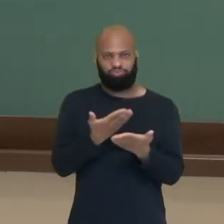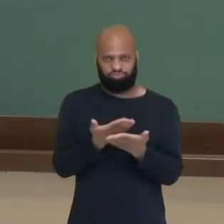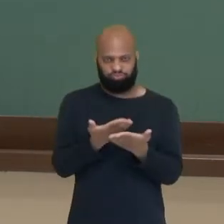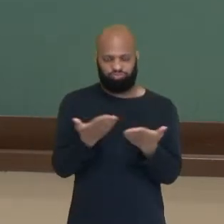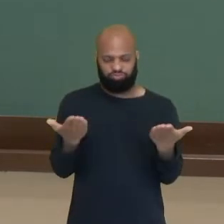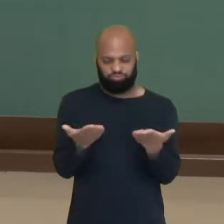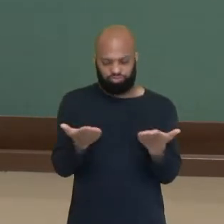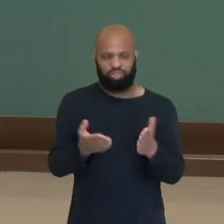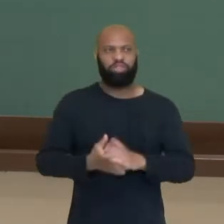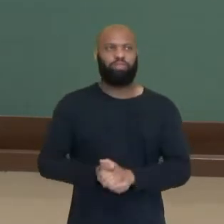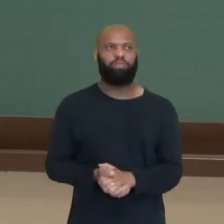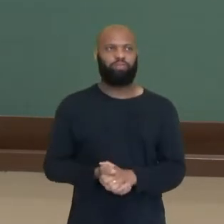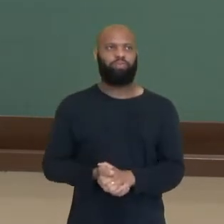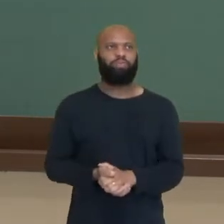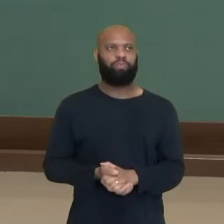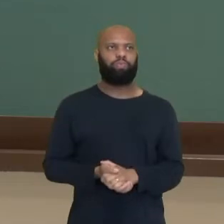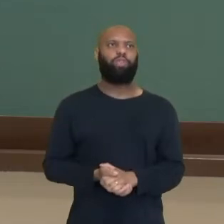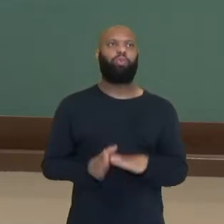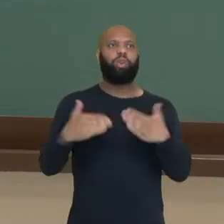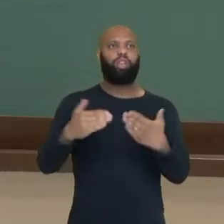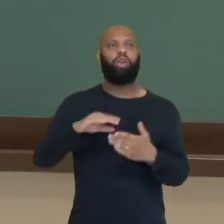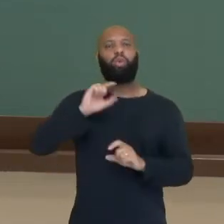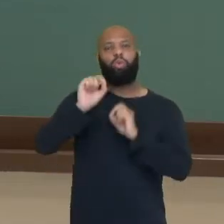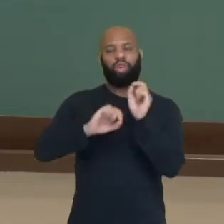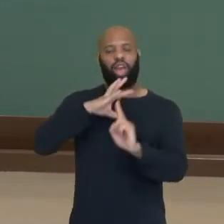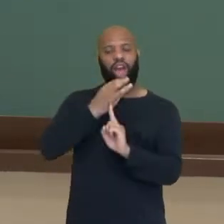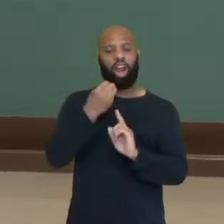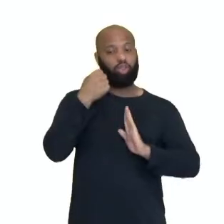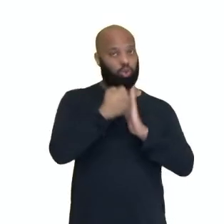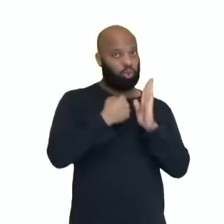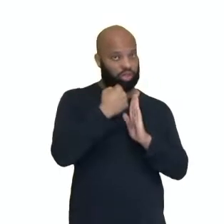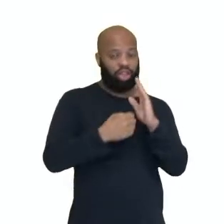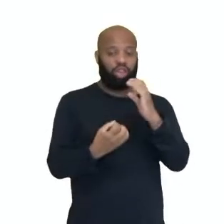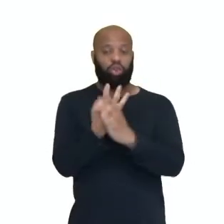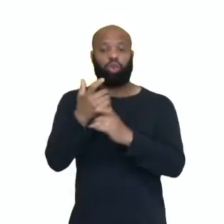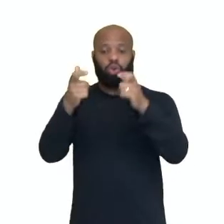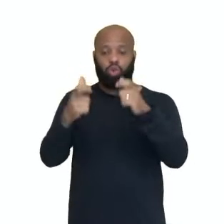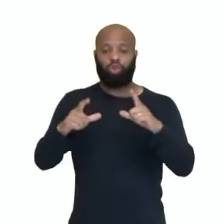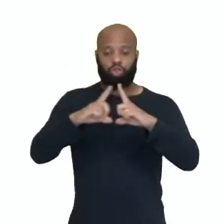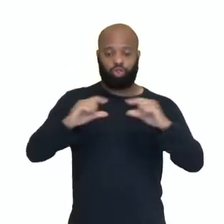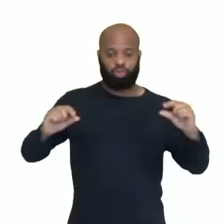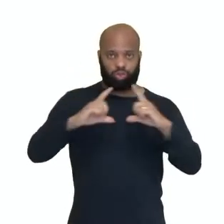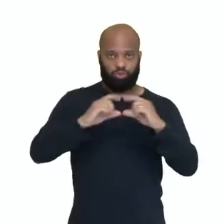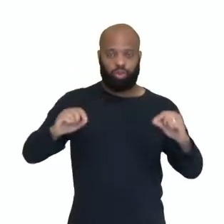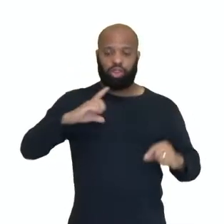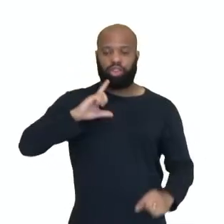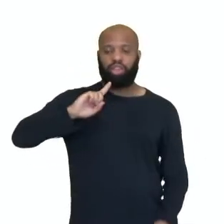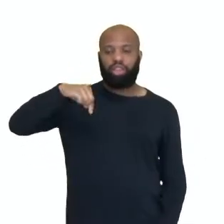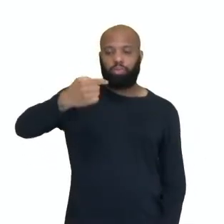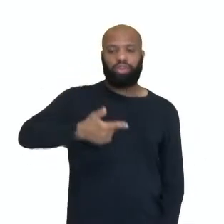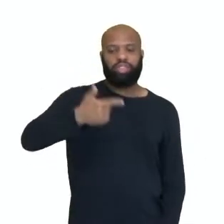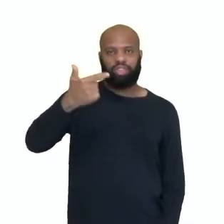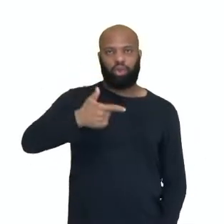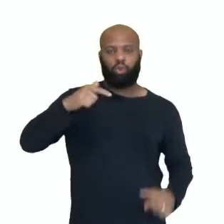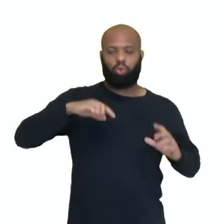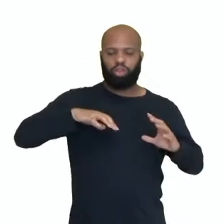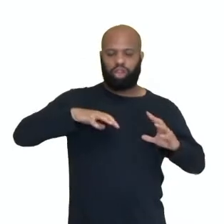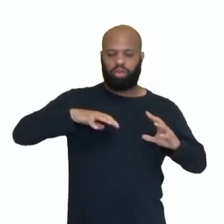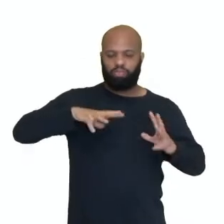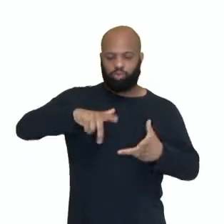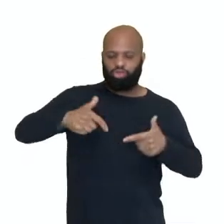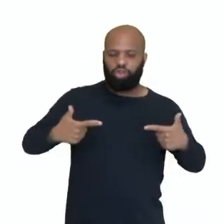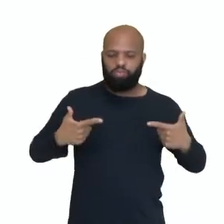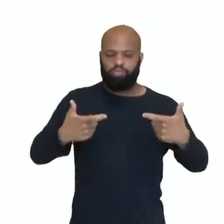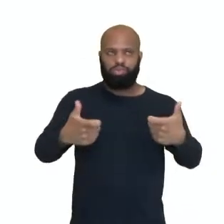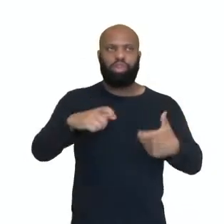hoje. É uma arte marcial criada no Japão após a Segunda Grande Guerra, pelo